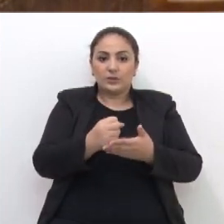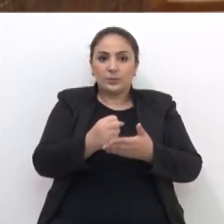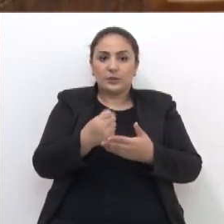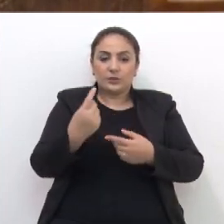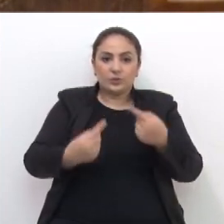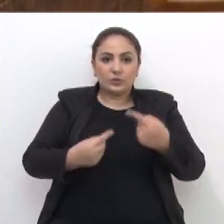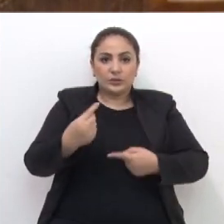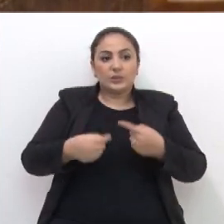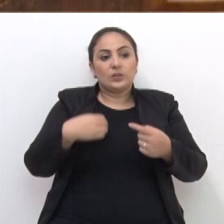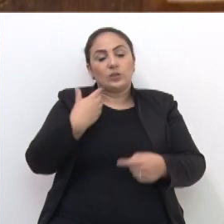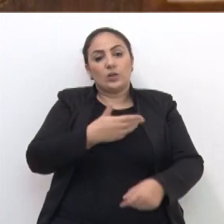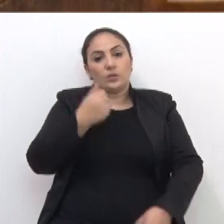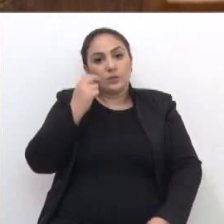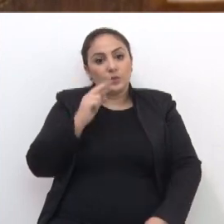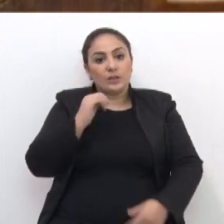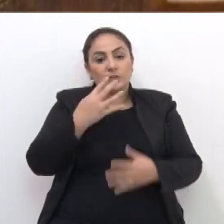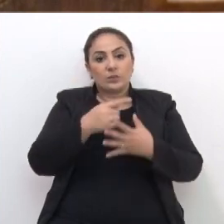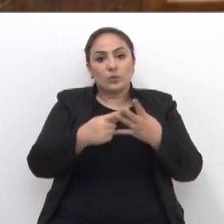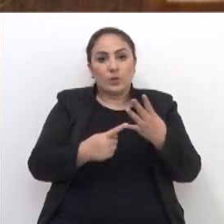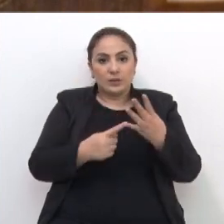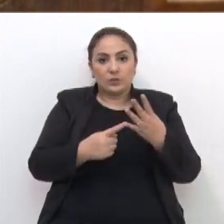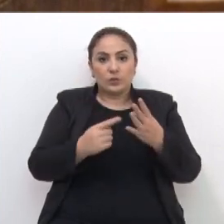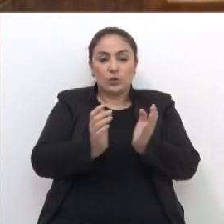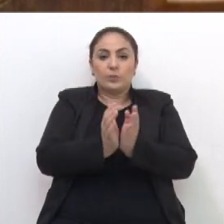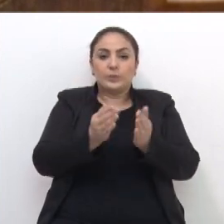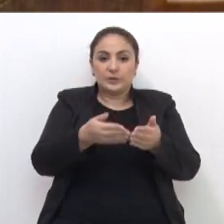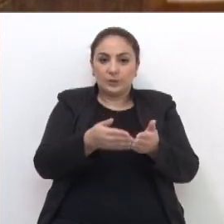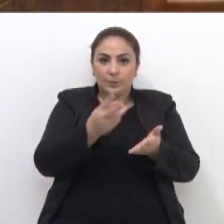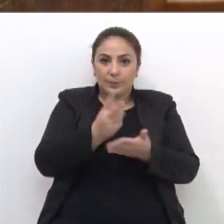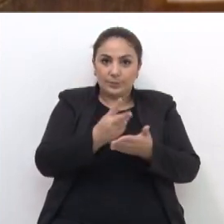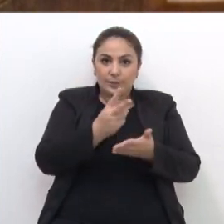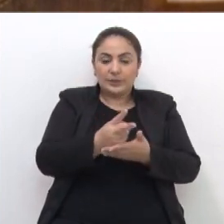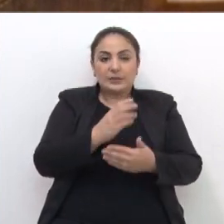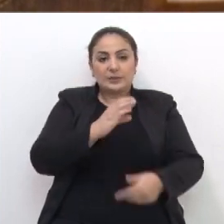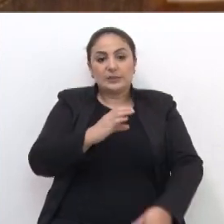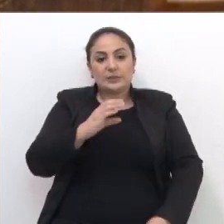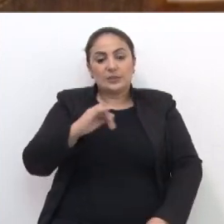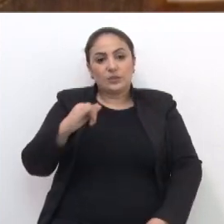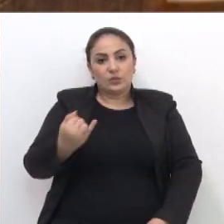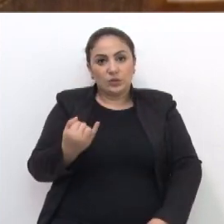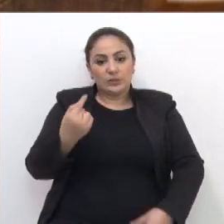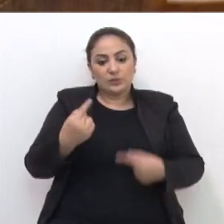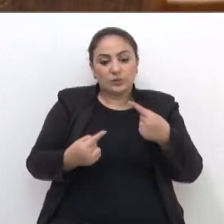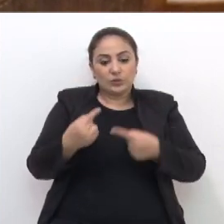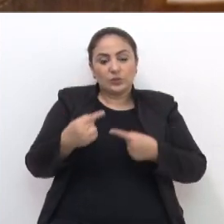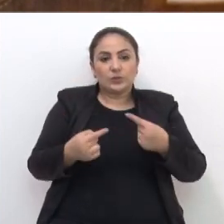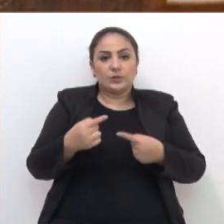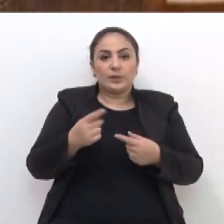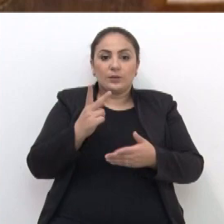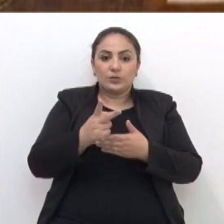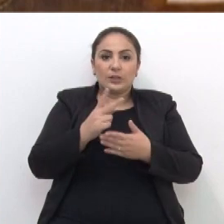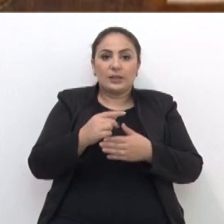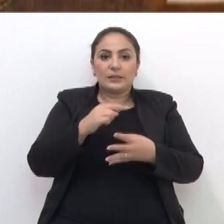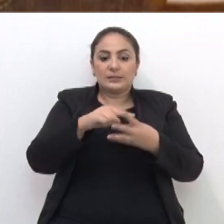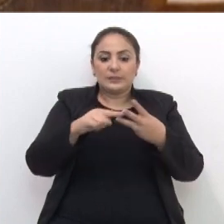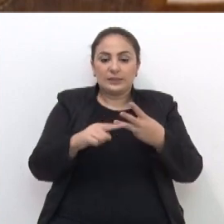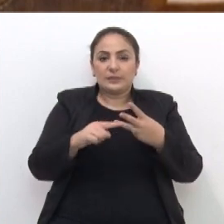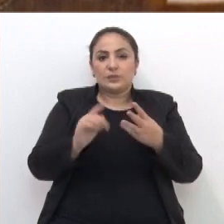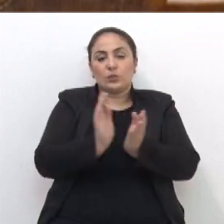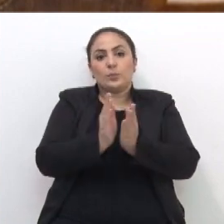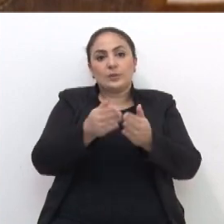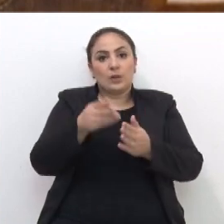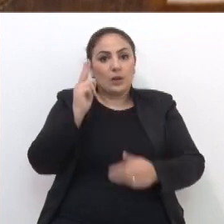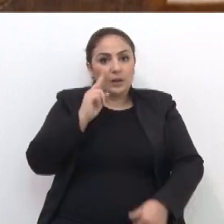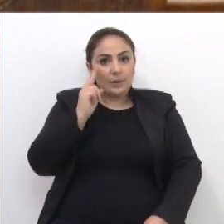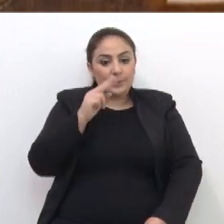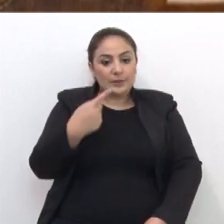de urgência, então ele tem 5 dias para estar na casa. Não é 5 dias em cada comissão, é 5 dias para que todas as comissões possam avaliar. Por